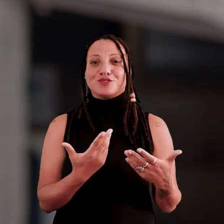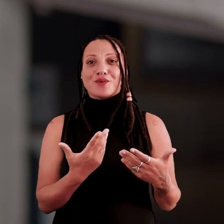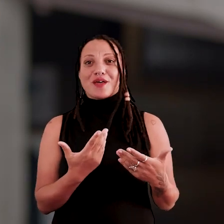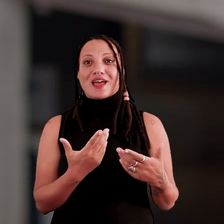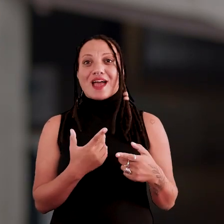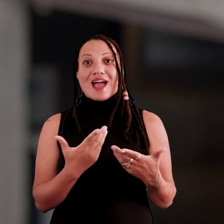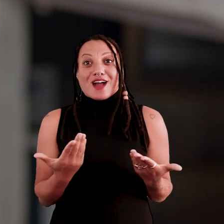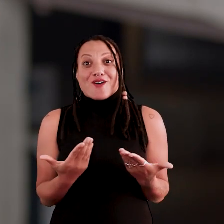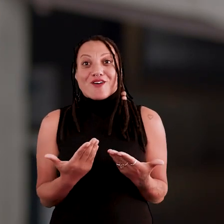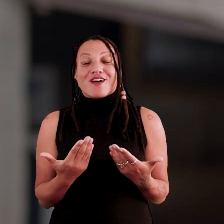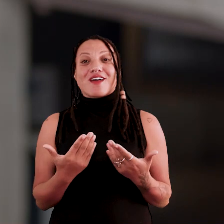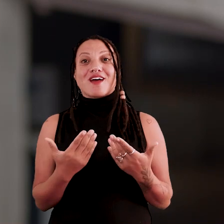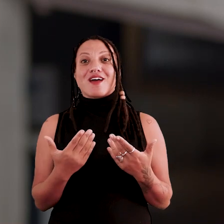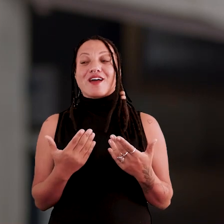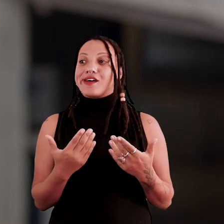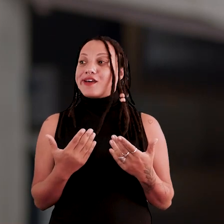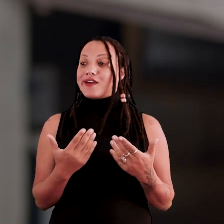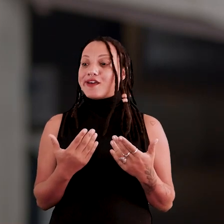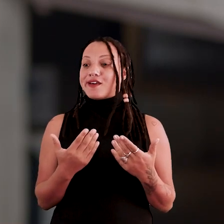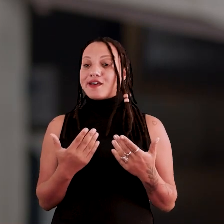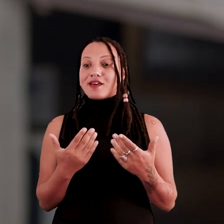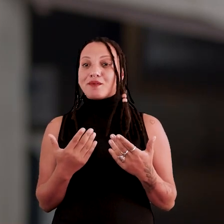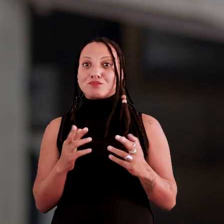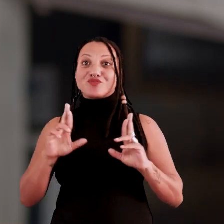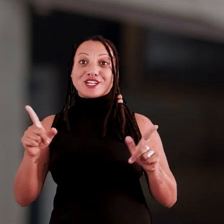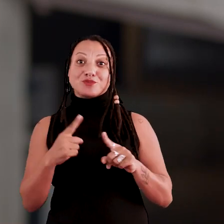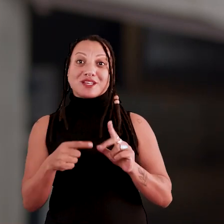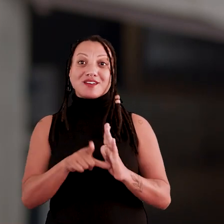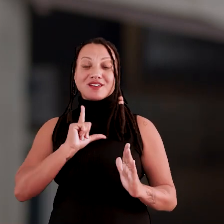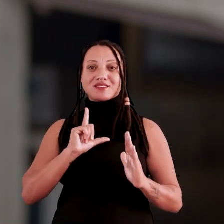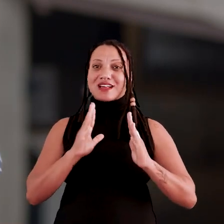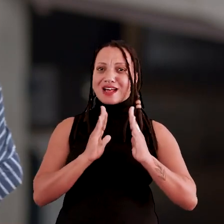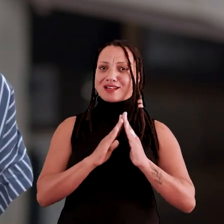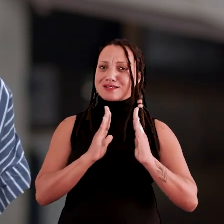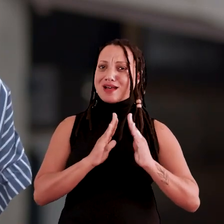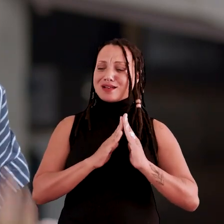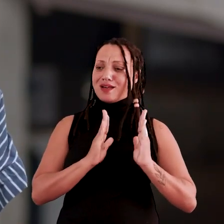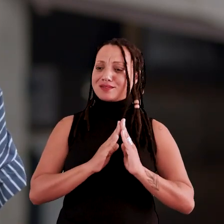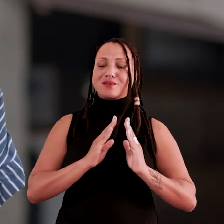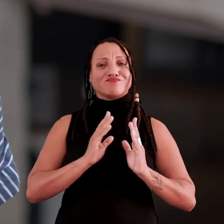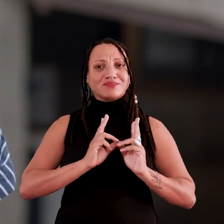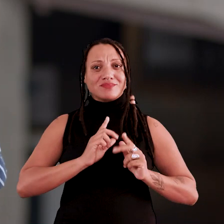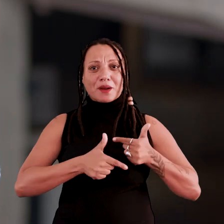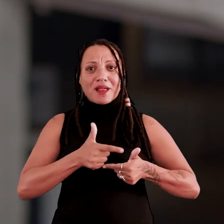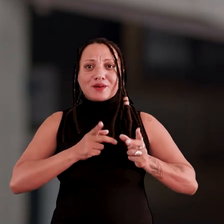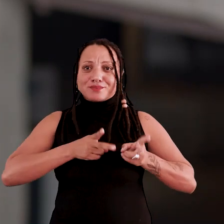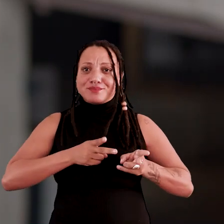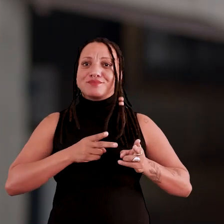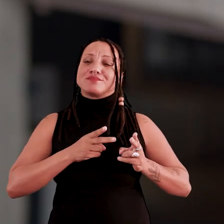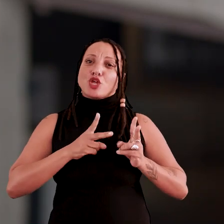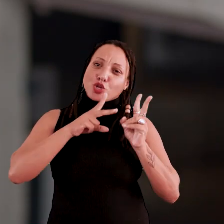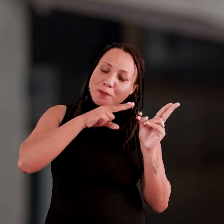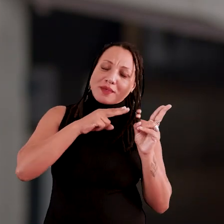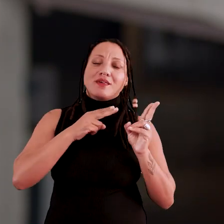a nossa vida profissional, né? Então sair do ambiente acadêmico para nos formarmos e, enfim, todos nós éramos